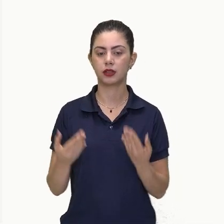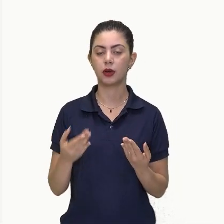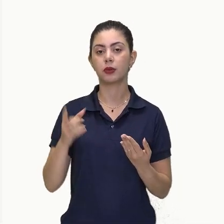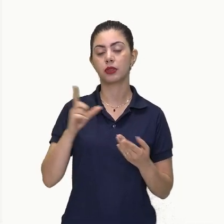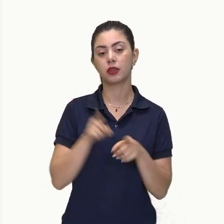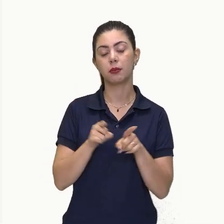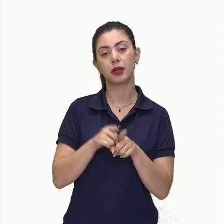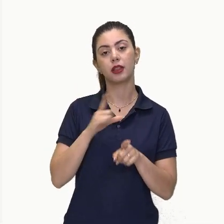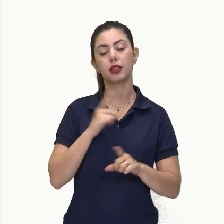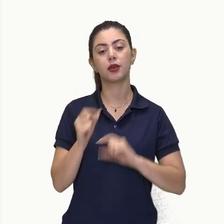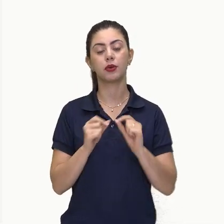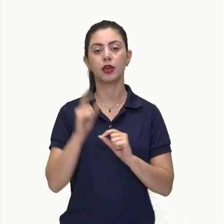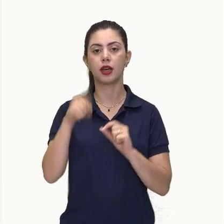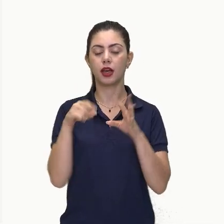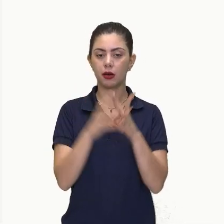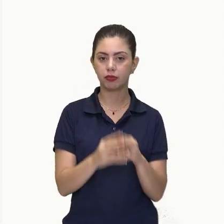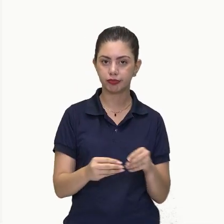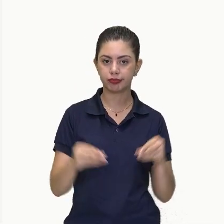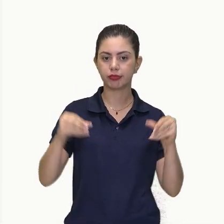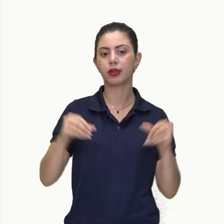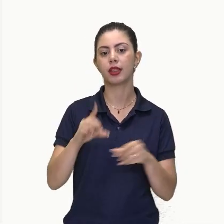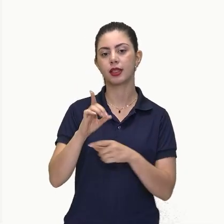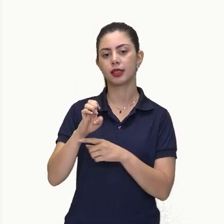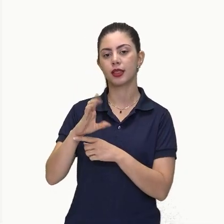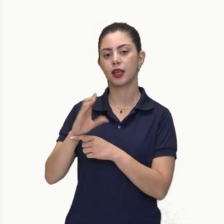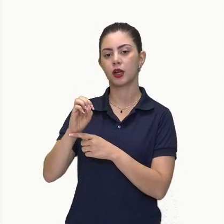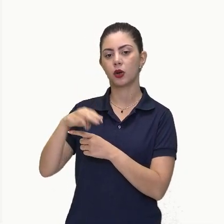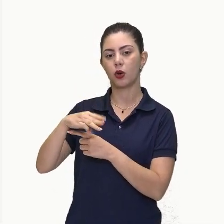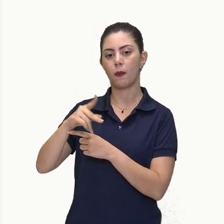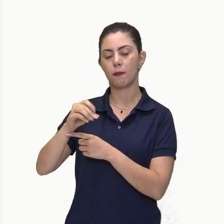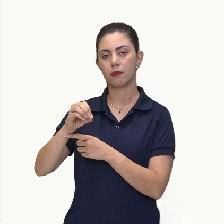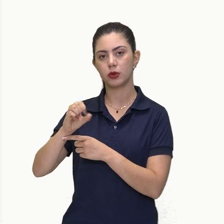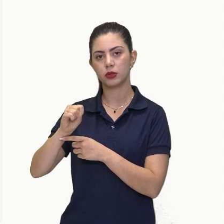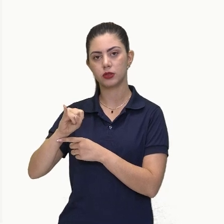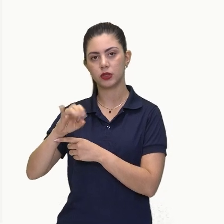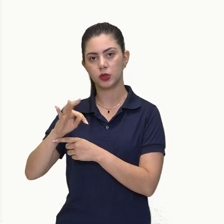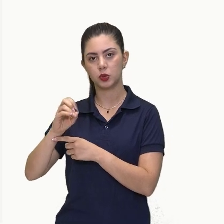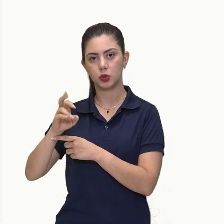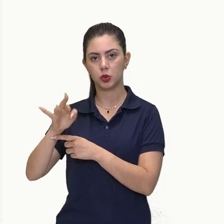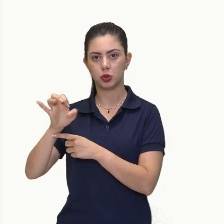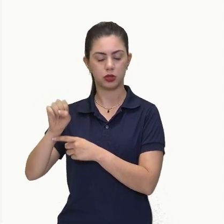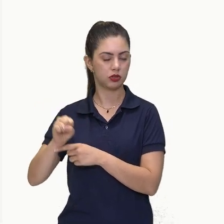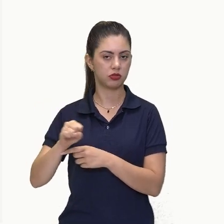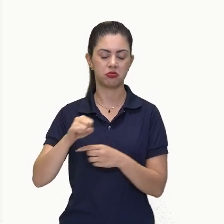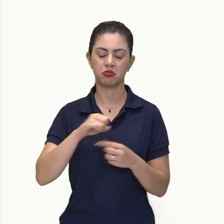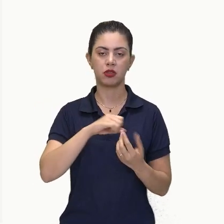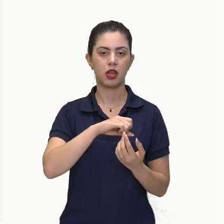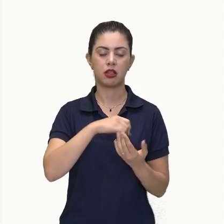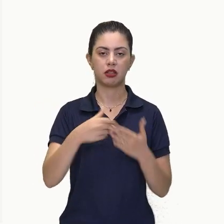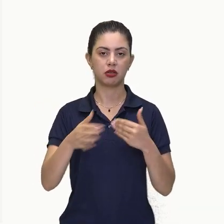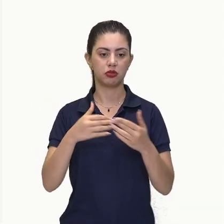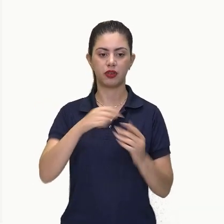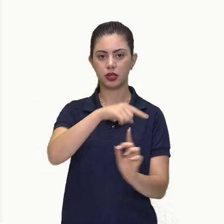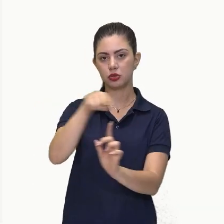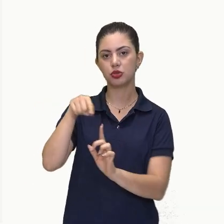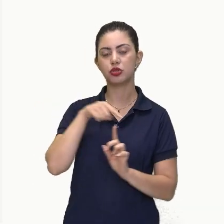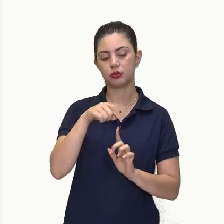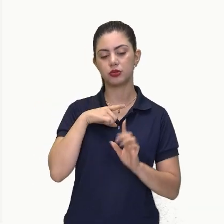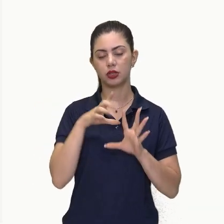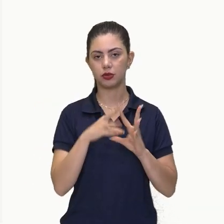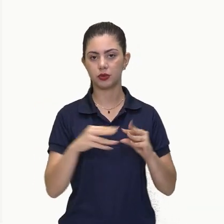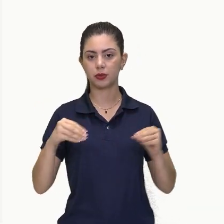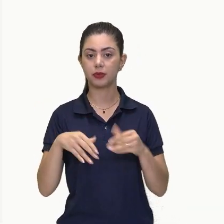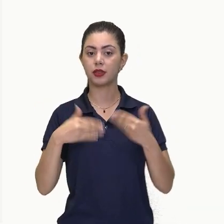a participação dos decompositores em qualquer um desses níveis tróficos, tá? Então, aqui a gente observou um